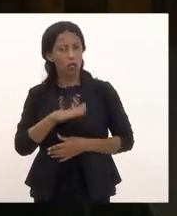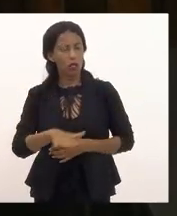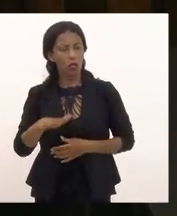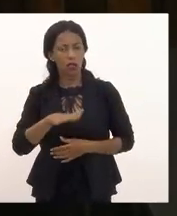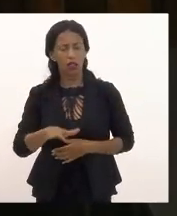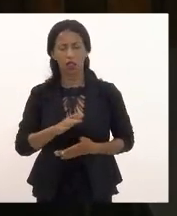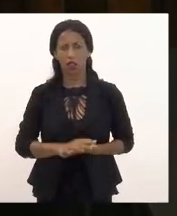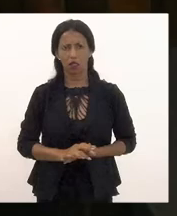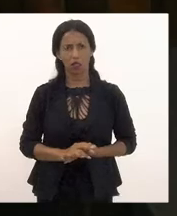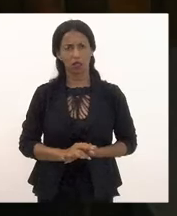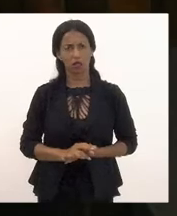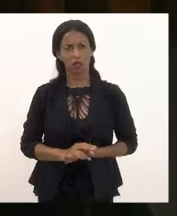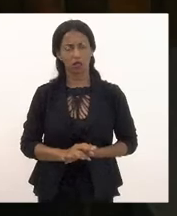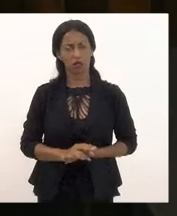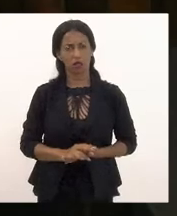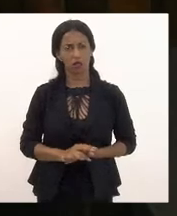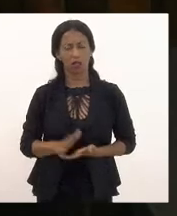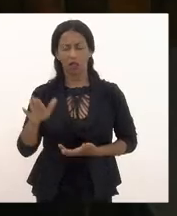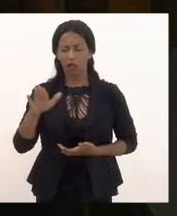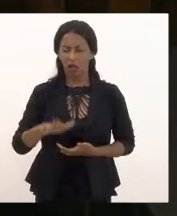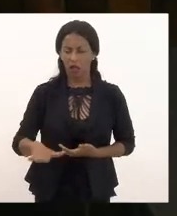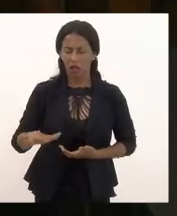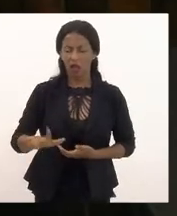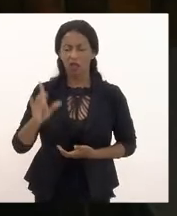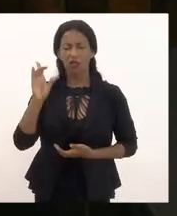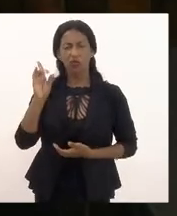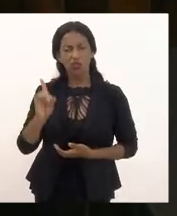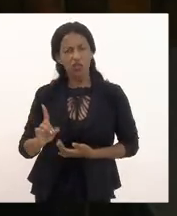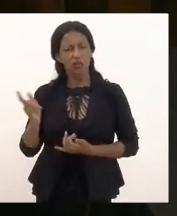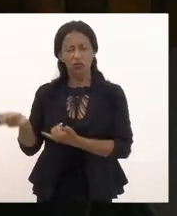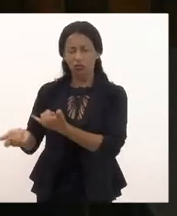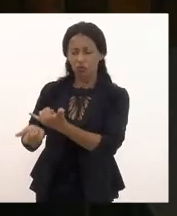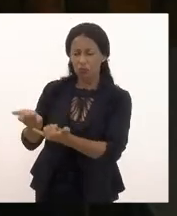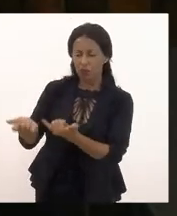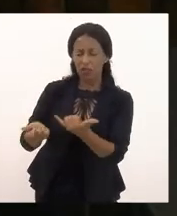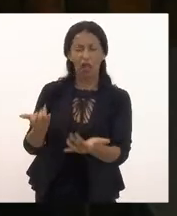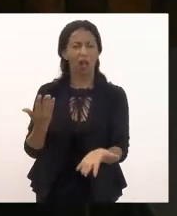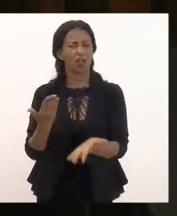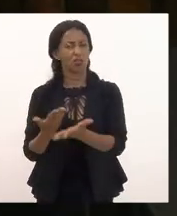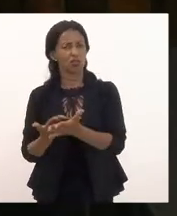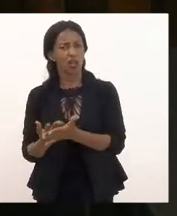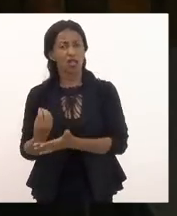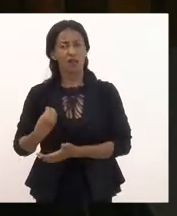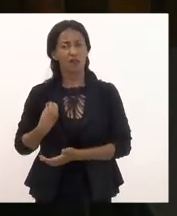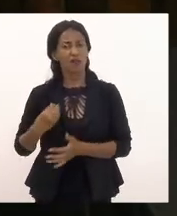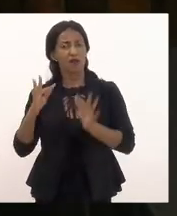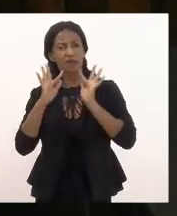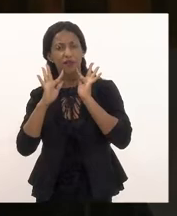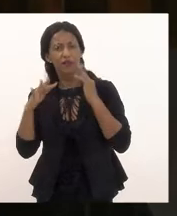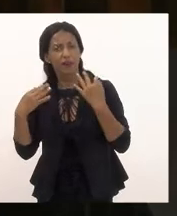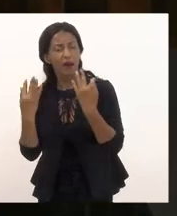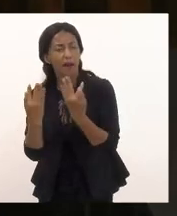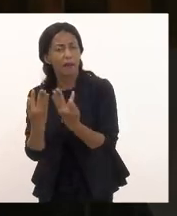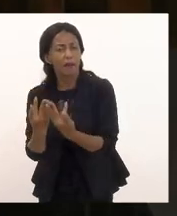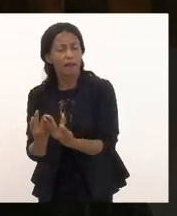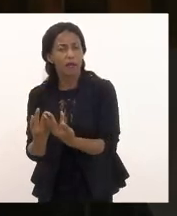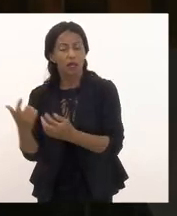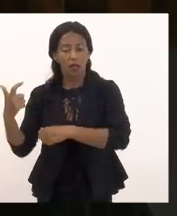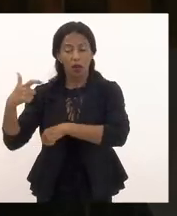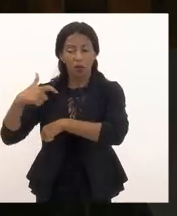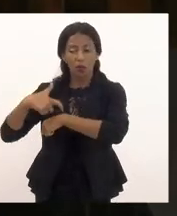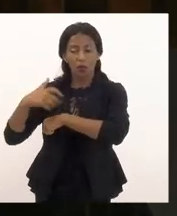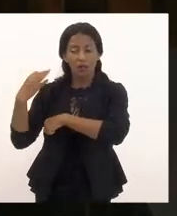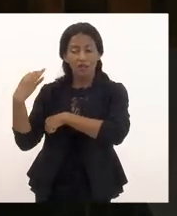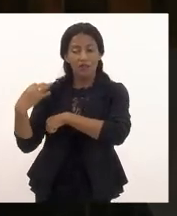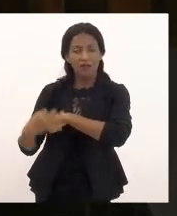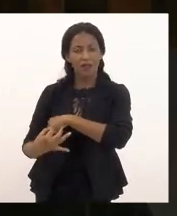criança. A criança tem que ter o direito de brincar, de estudar, de viver em família, e quando for o momento